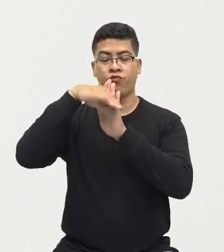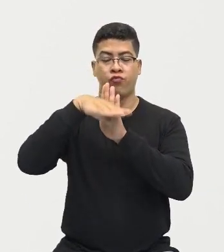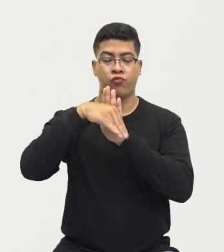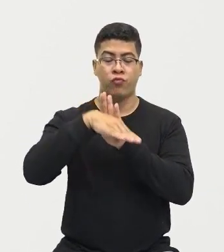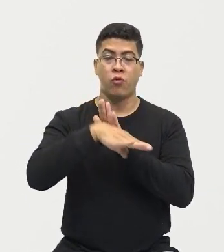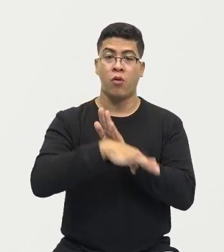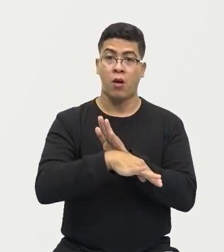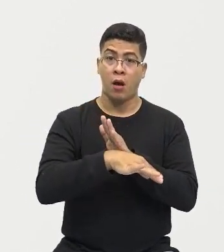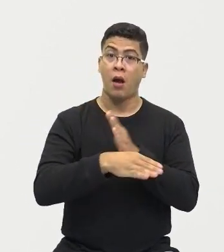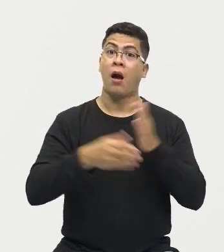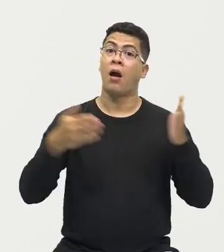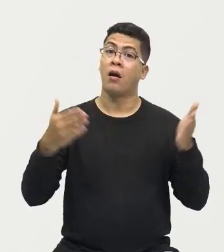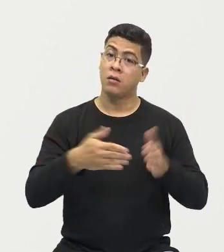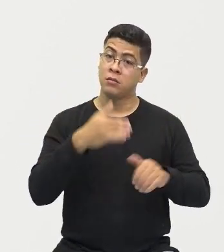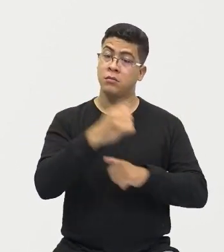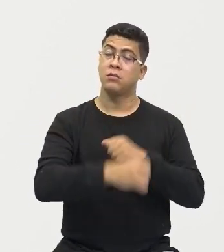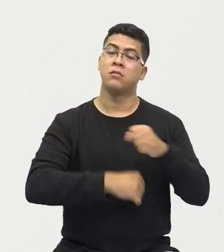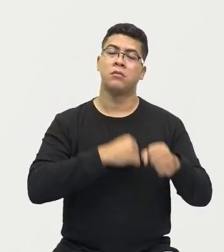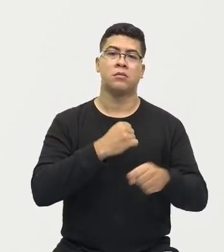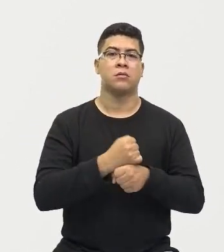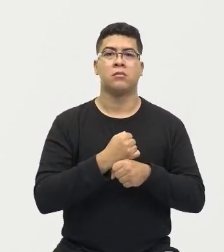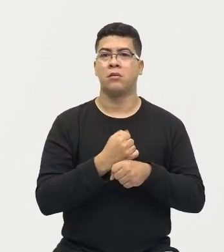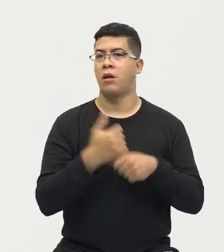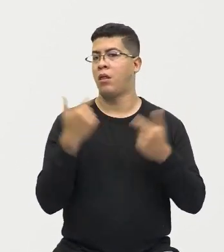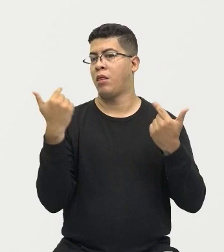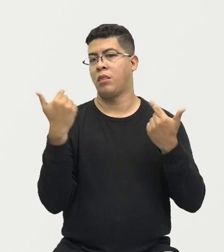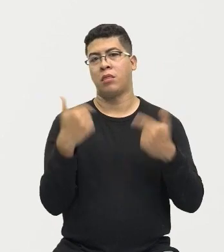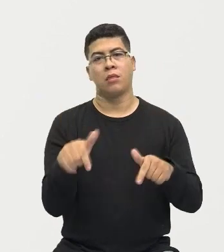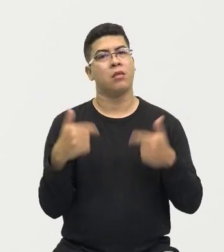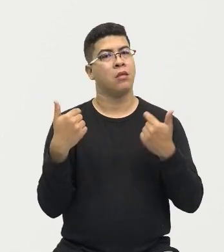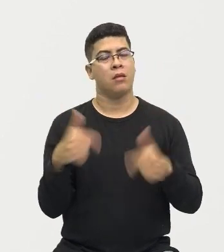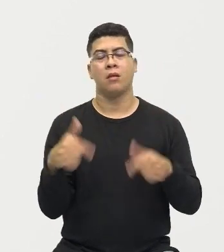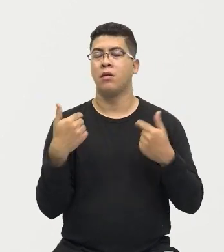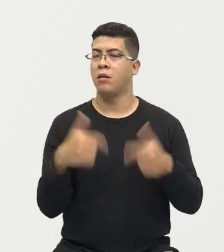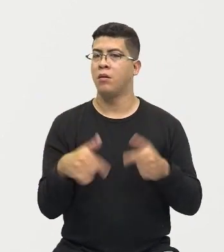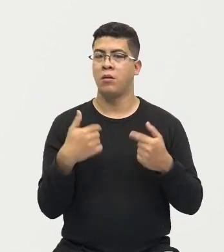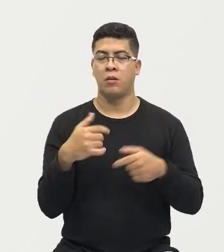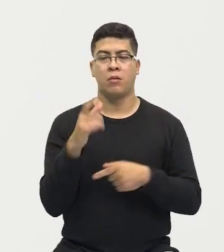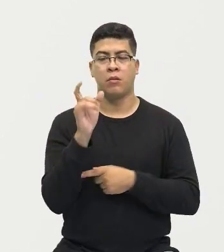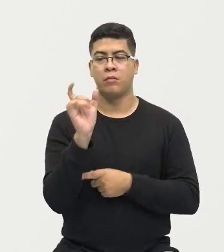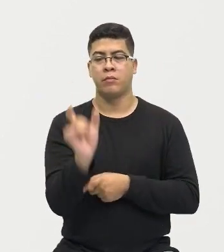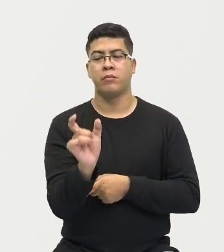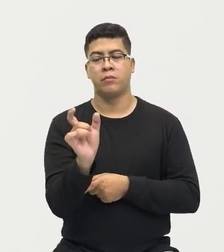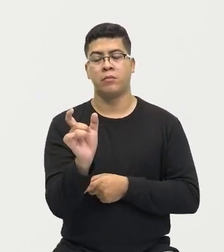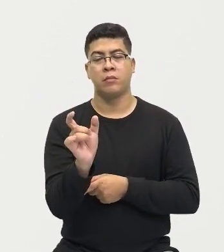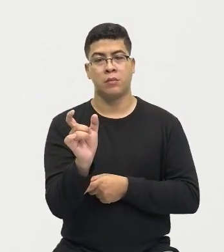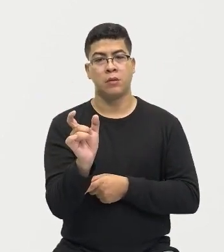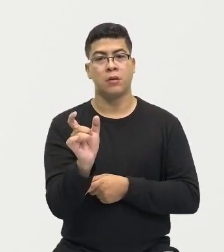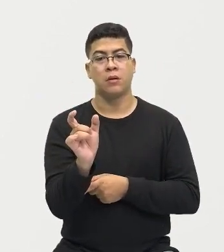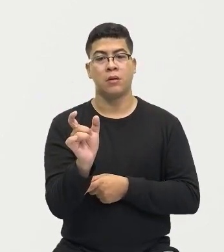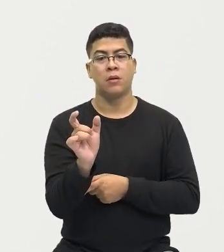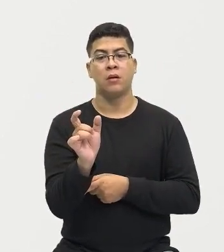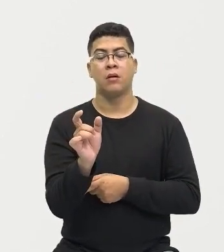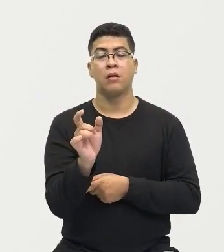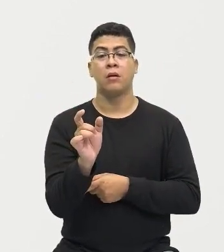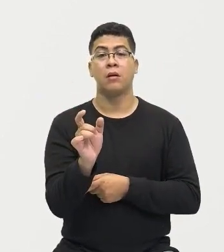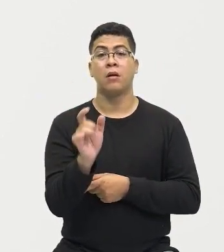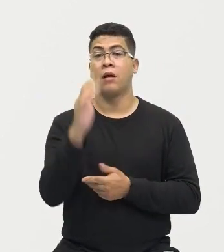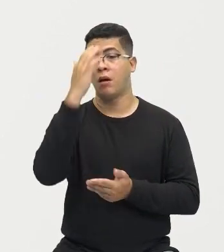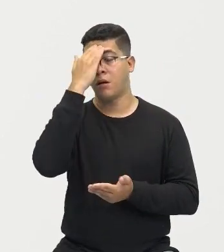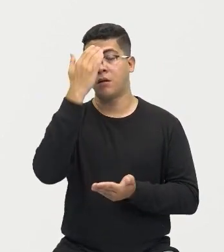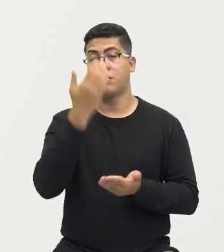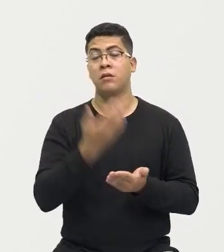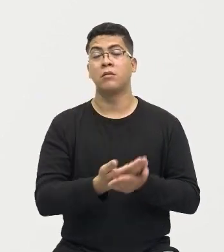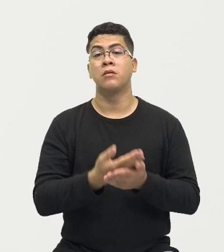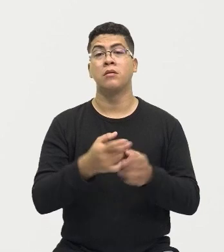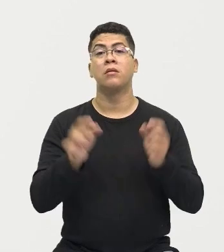ano. Não tem aqui a preposição, realmente, mas você sabe muito bem que esse verbo ele pede. Quem crê, crê em